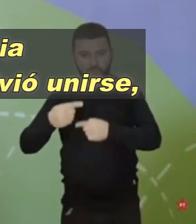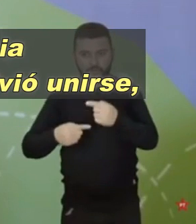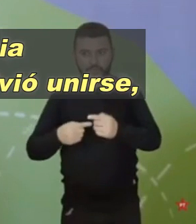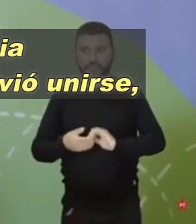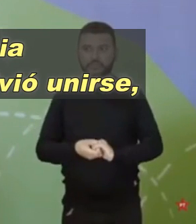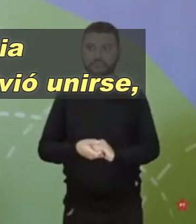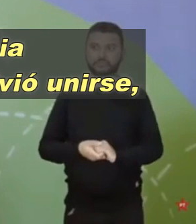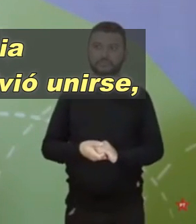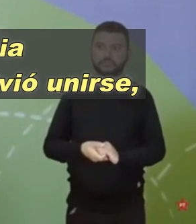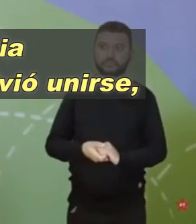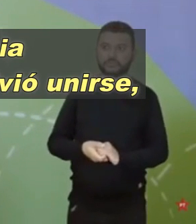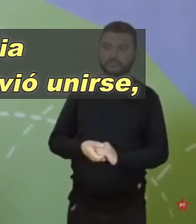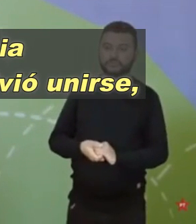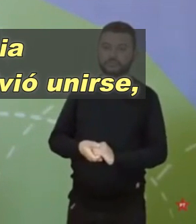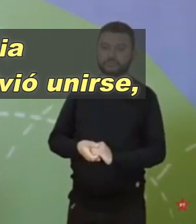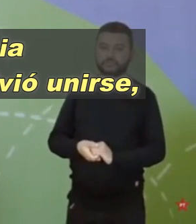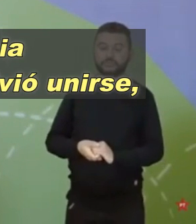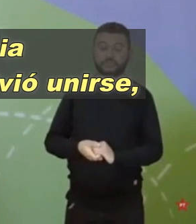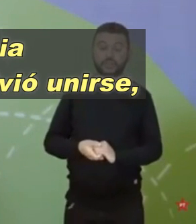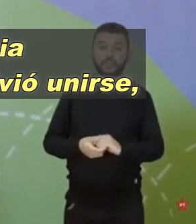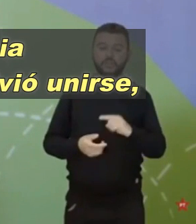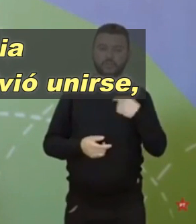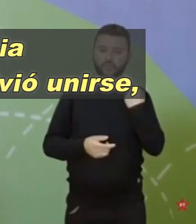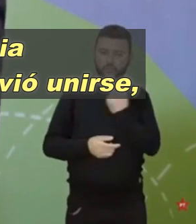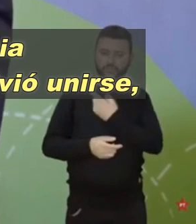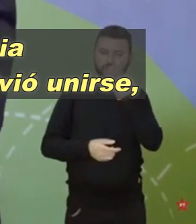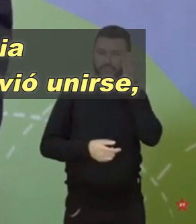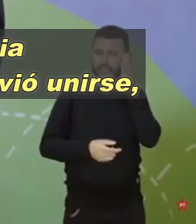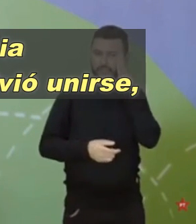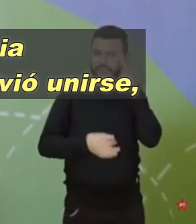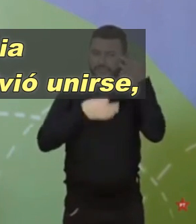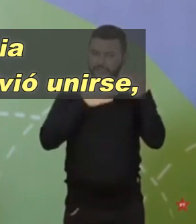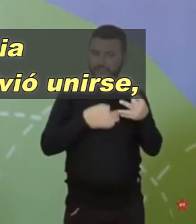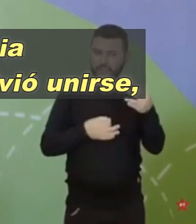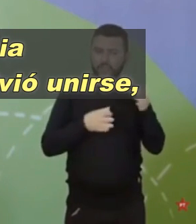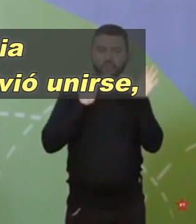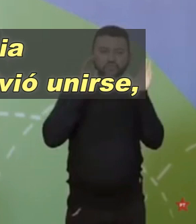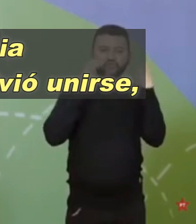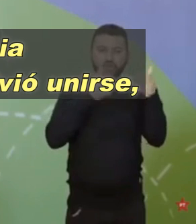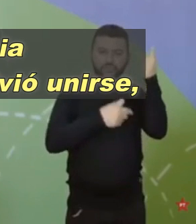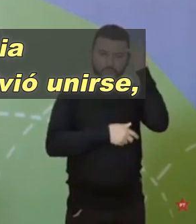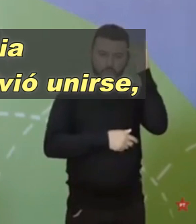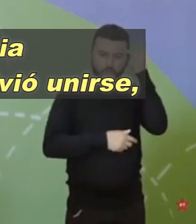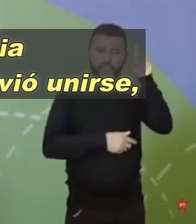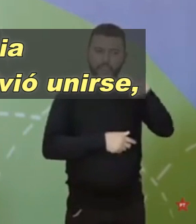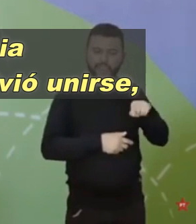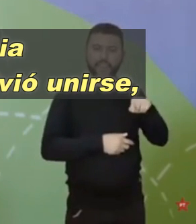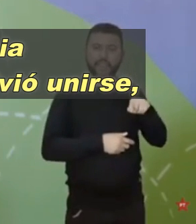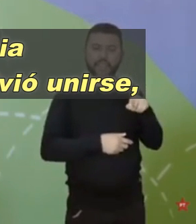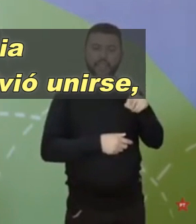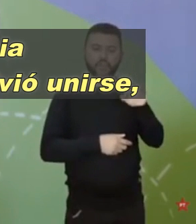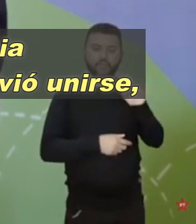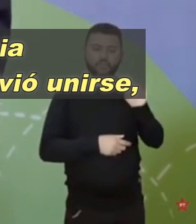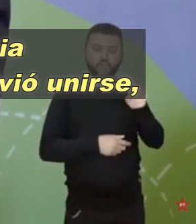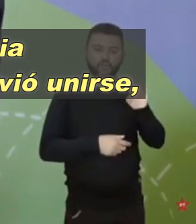é que eu falo de São Paulo foi a primeira experiência latino-americana